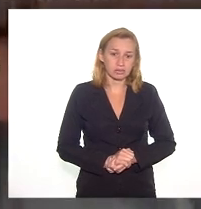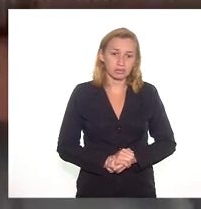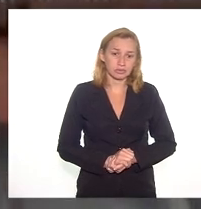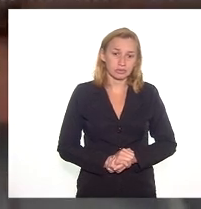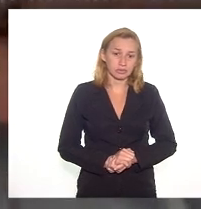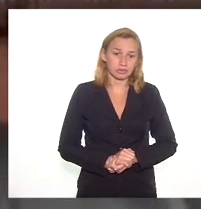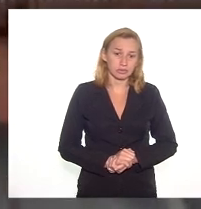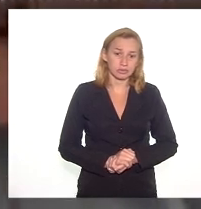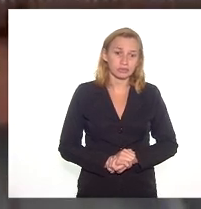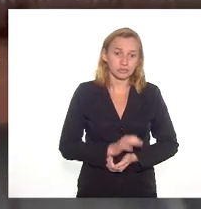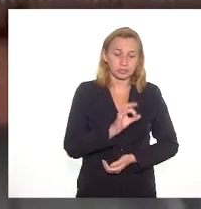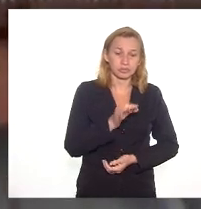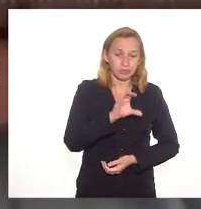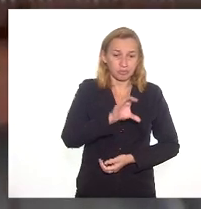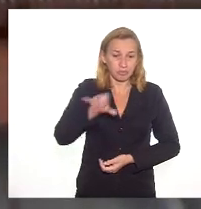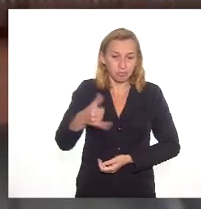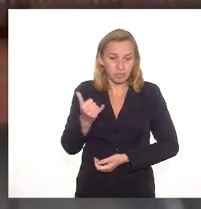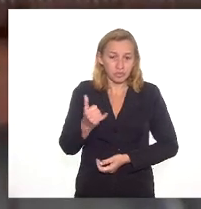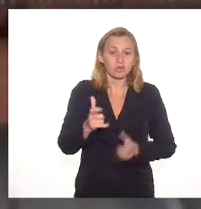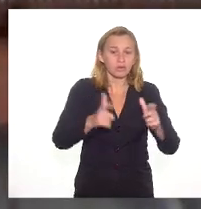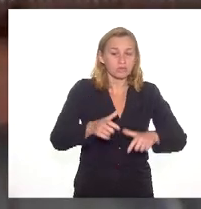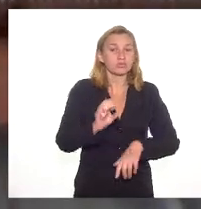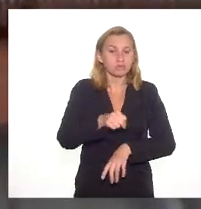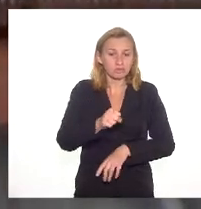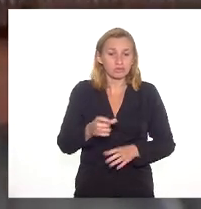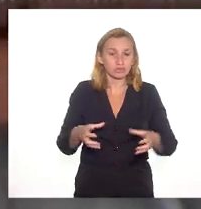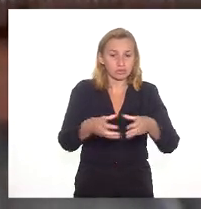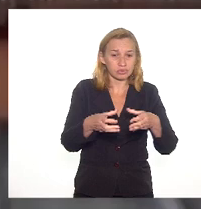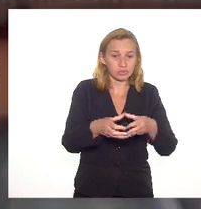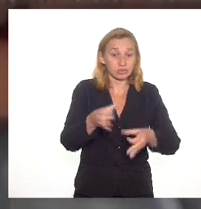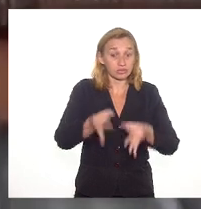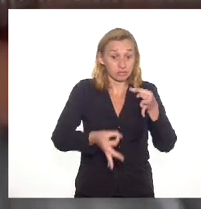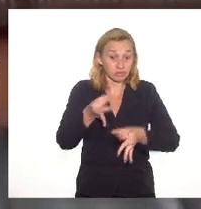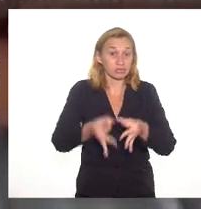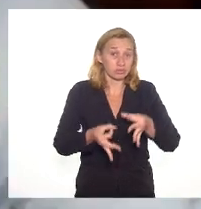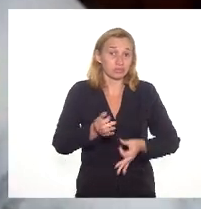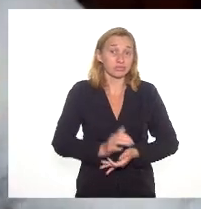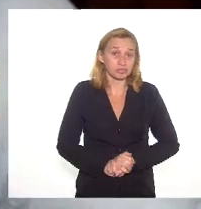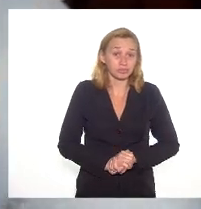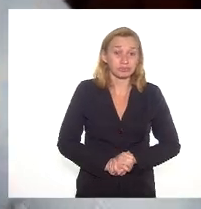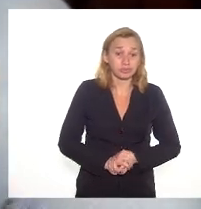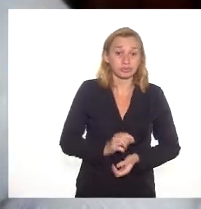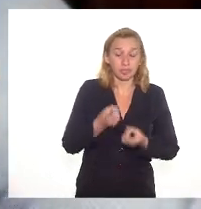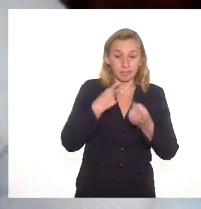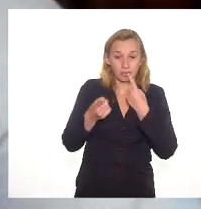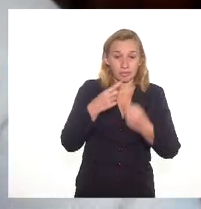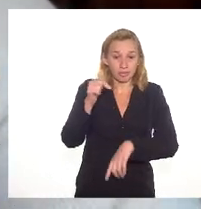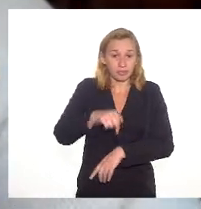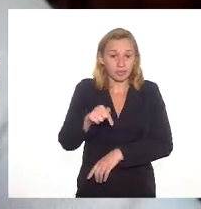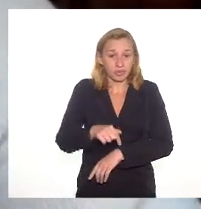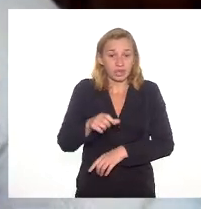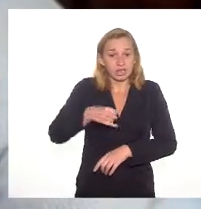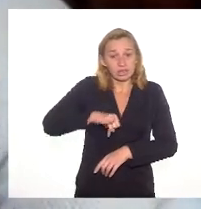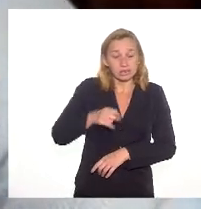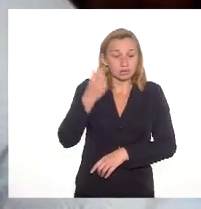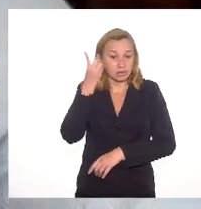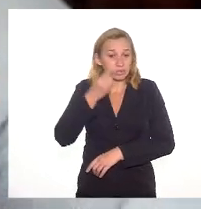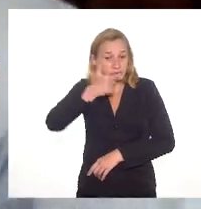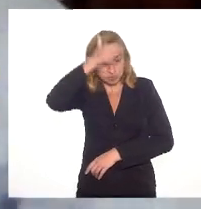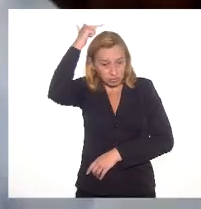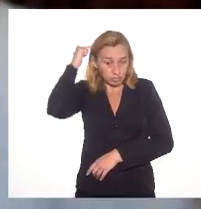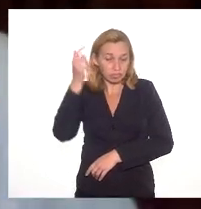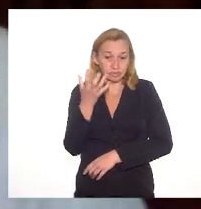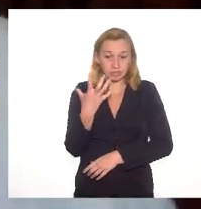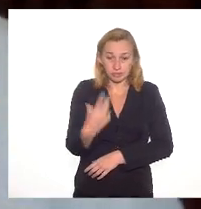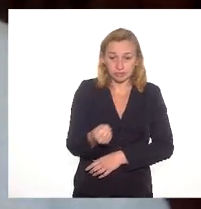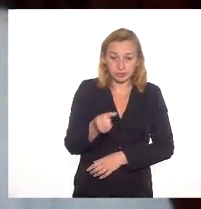Muito bom. Eu acho que a CCJ é esse lugar, sim, isso é uma comissão de Constituição e Justiça. Eu quero trazer esse debate aqui, se o deputado Luiz Paulo, que é o nosso decano, topar, fazemos